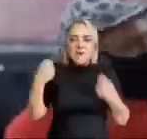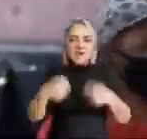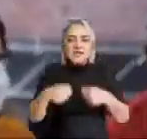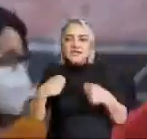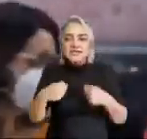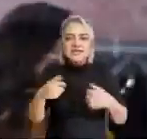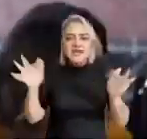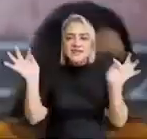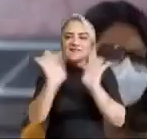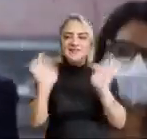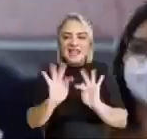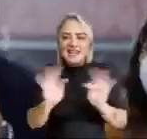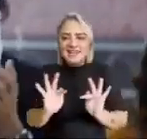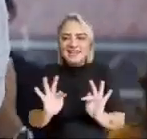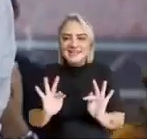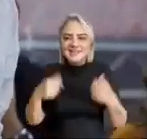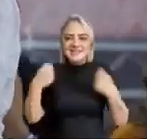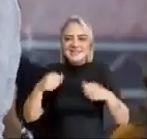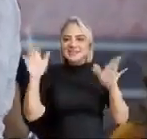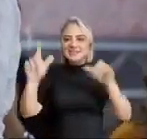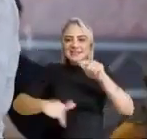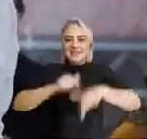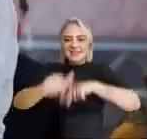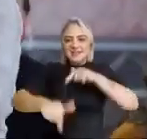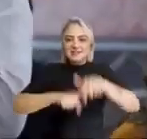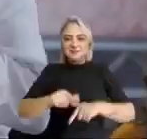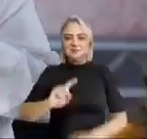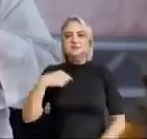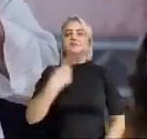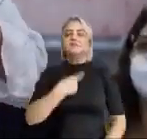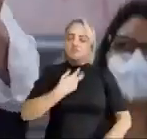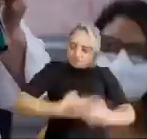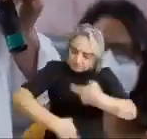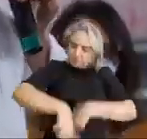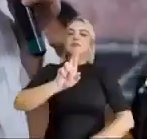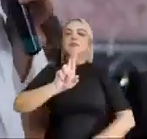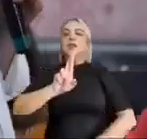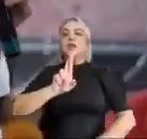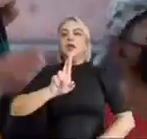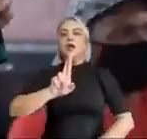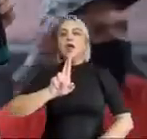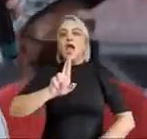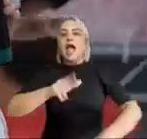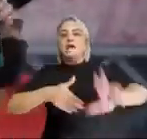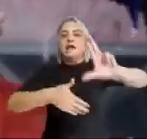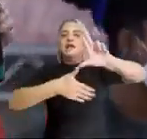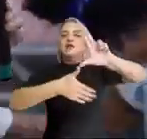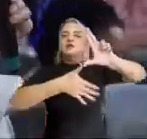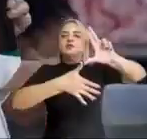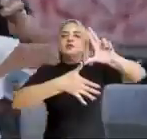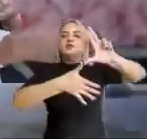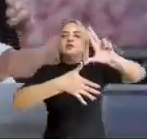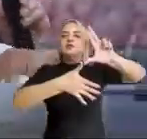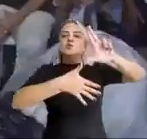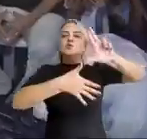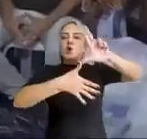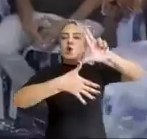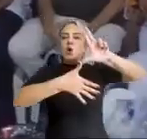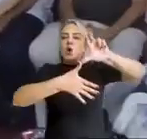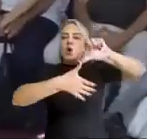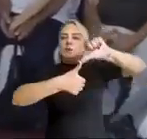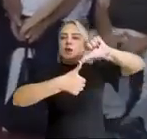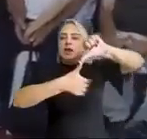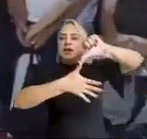precisam trabalhar. E aí nós vamos recuperar nossa relação na América do Sul, na América Latina, vamos lá conversar